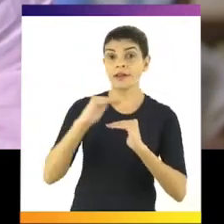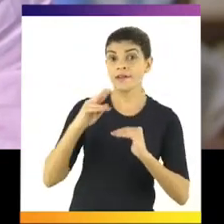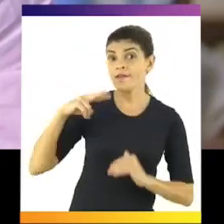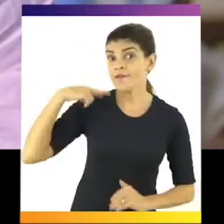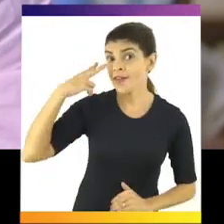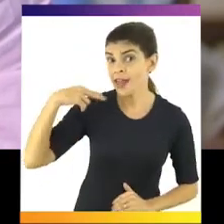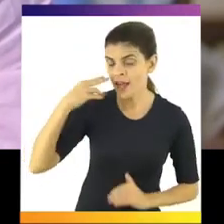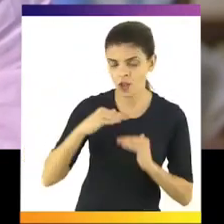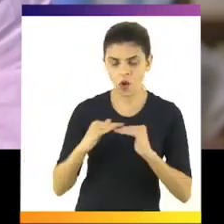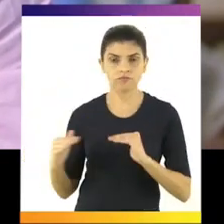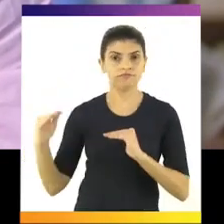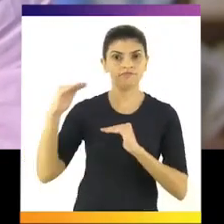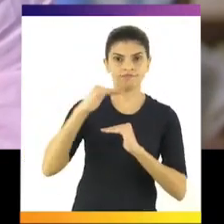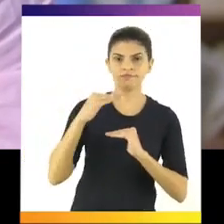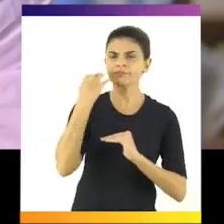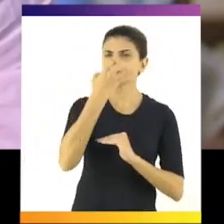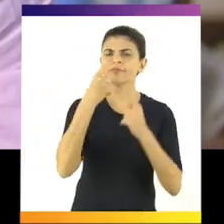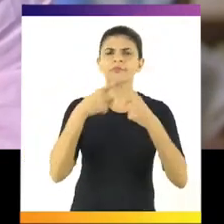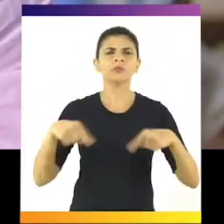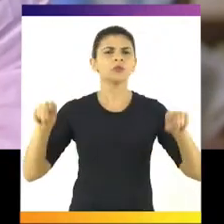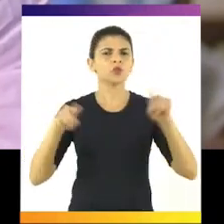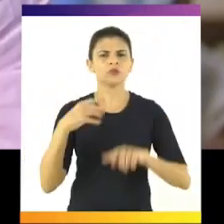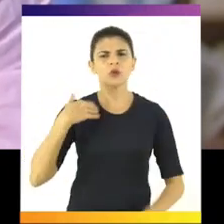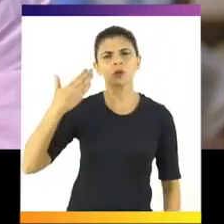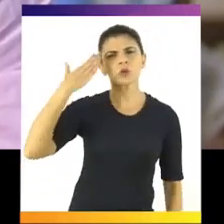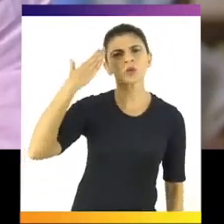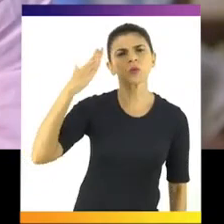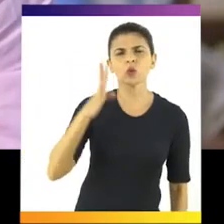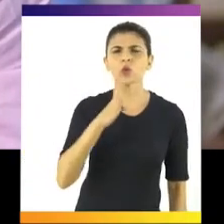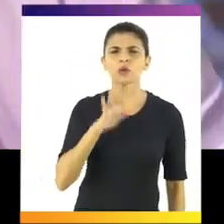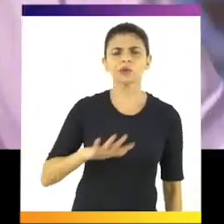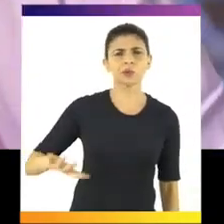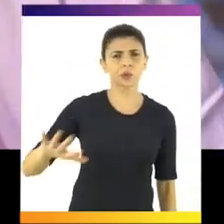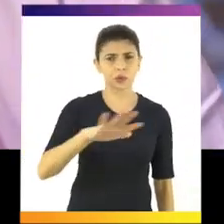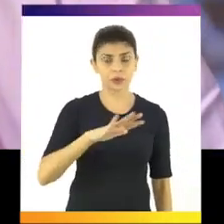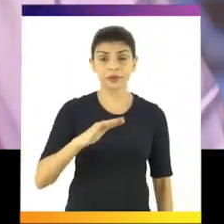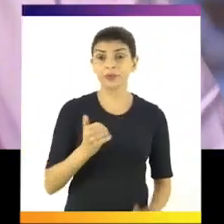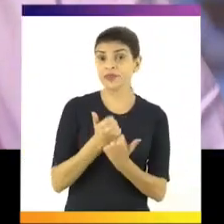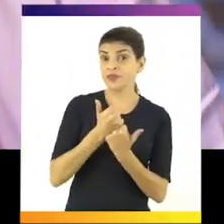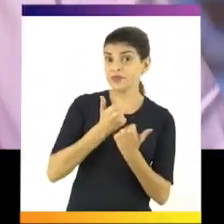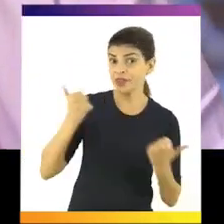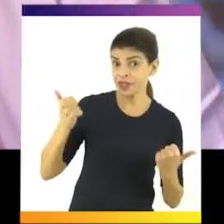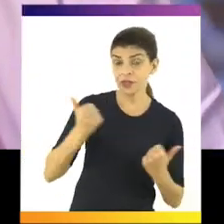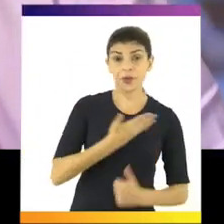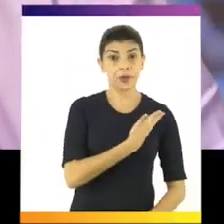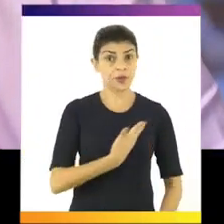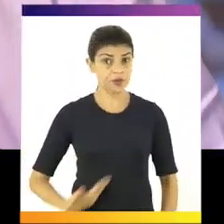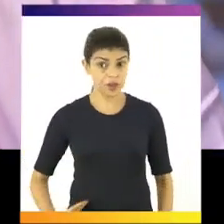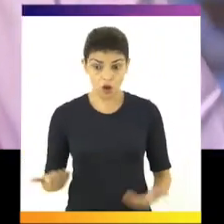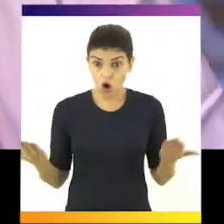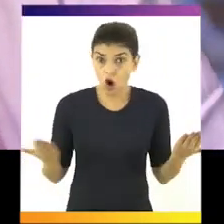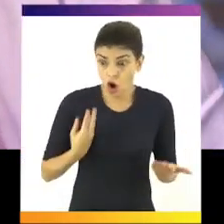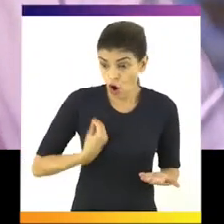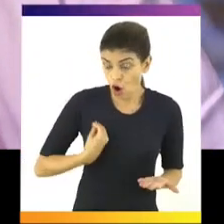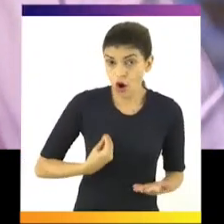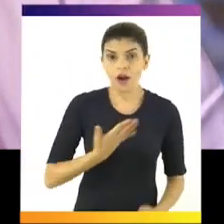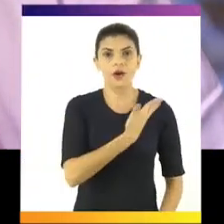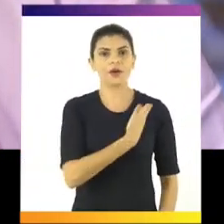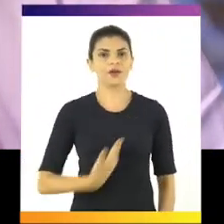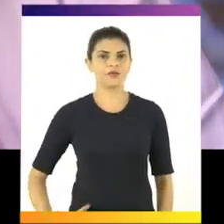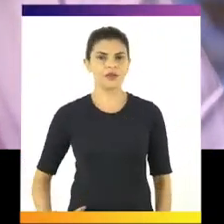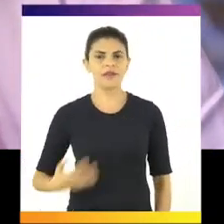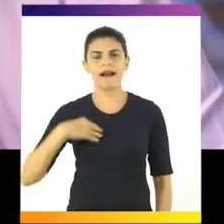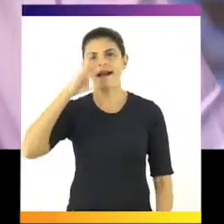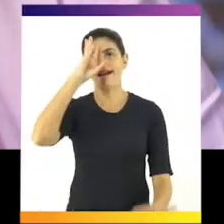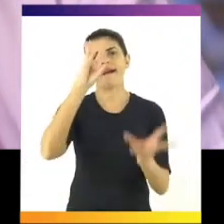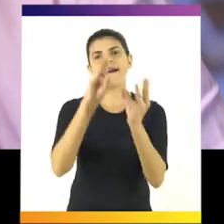eu virei vereador, eu virei um músico conhecido no meu nicho, depois vice-governador, governador hoje. E eu